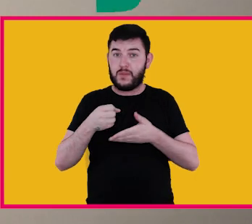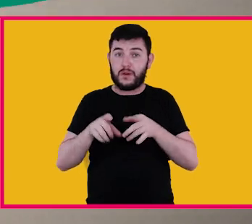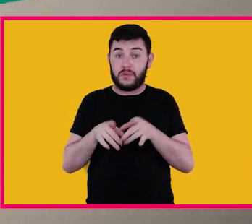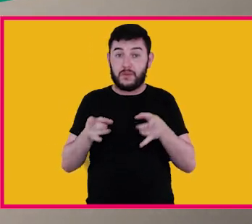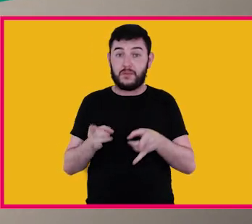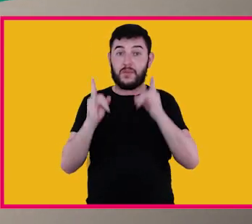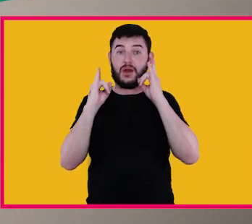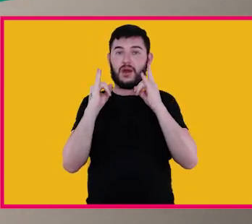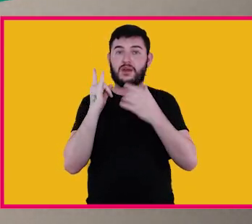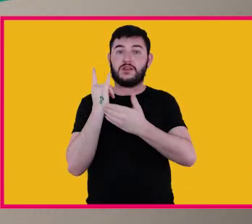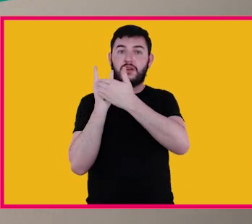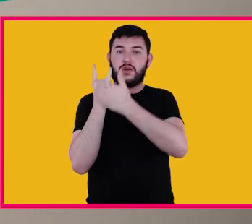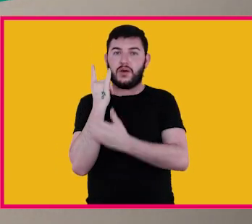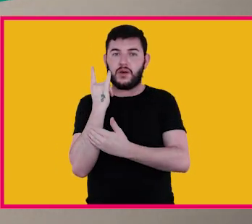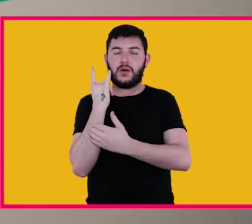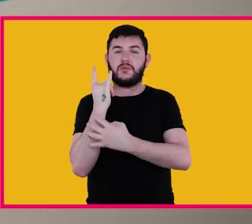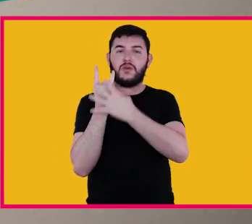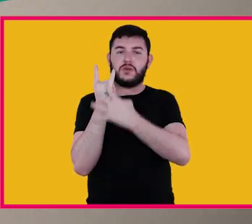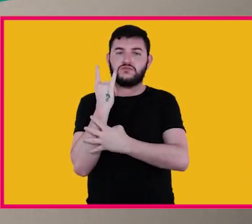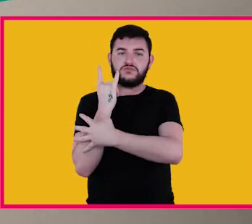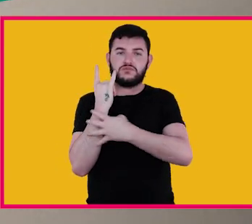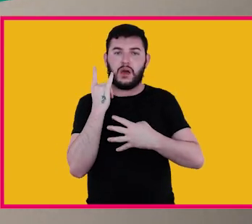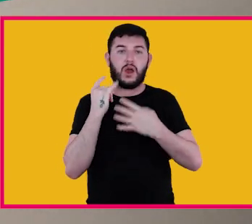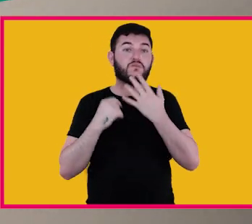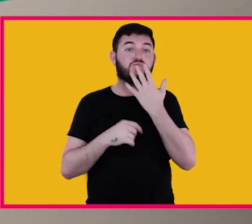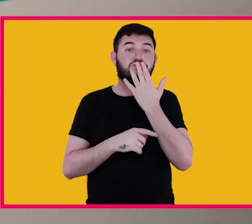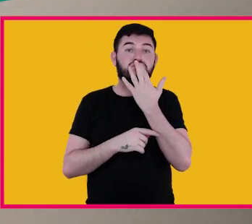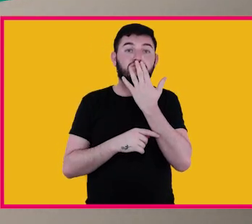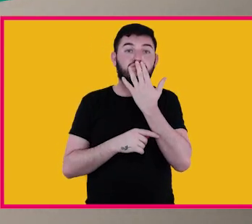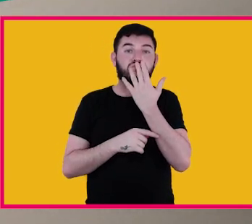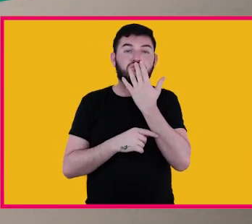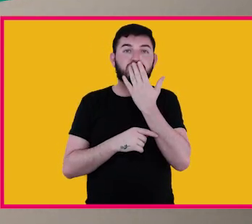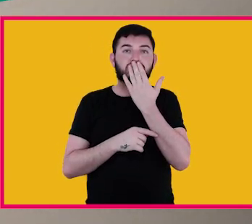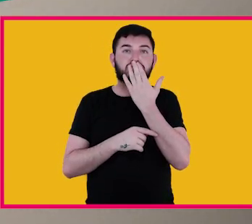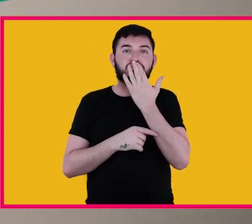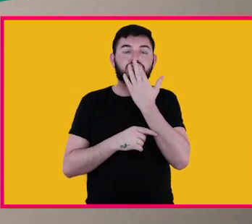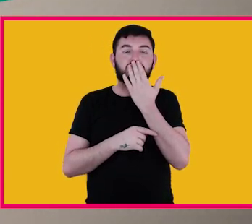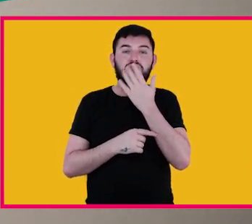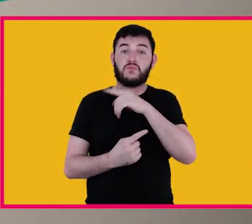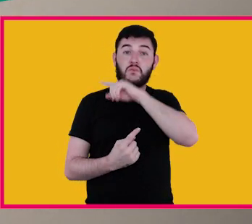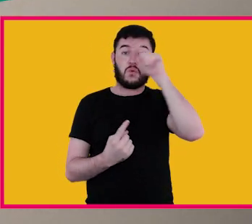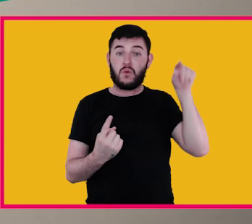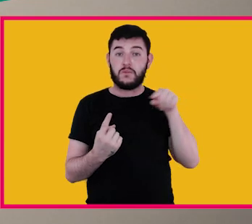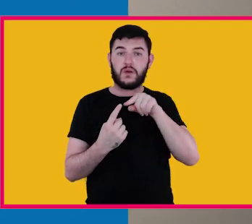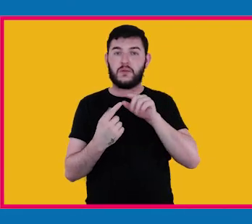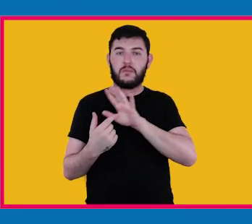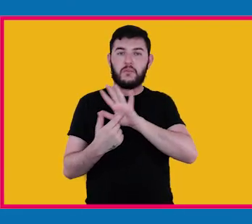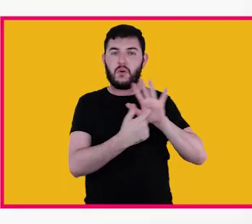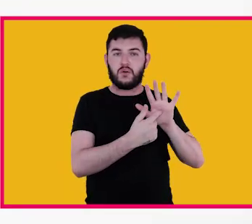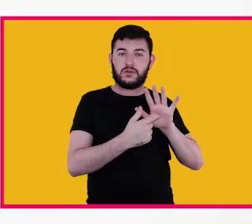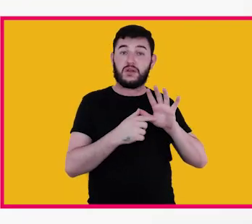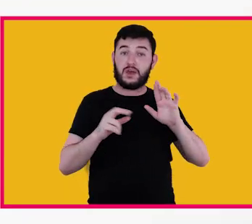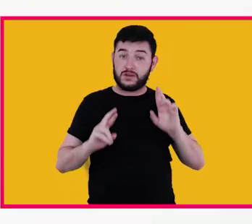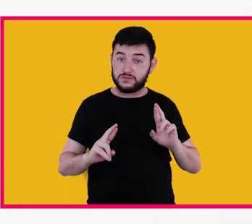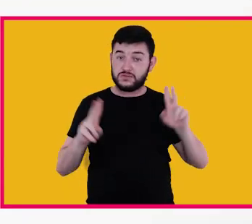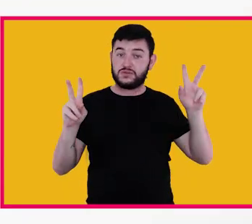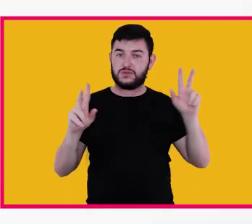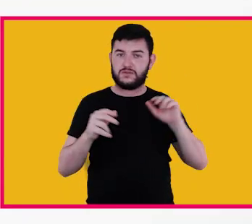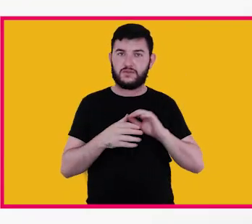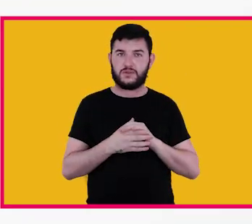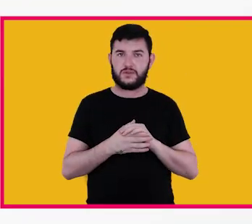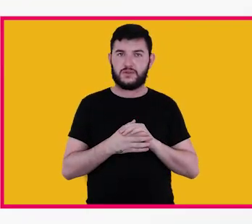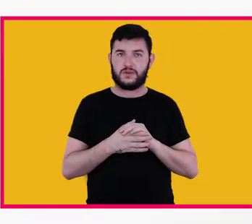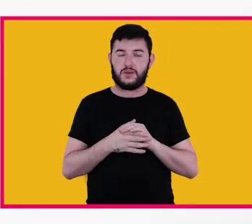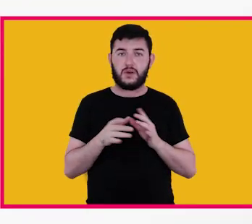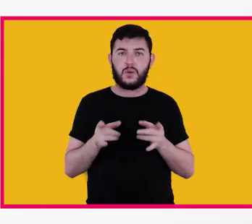foi pensado com pastilhas coloridas, de forma que cada módulo tem uma cor, criando uma leitura diversificada do conjunto. A gente vai começar pela de menor